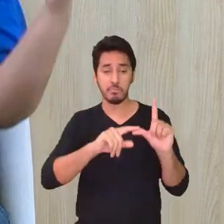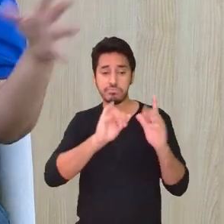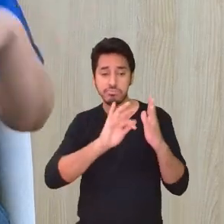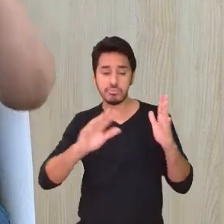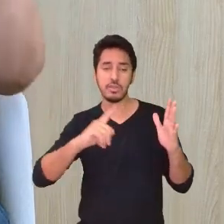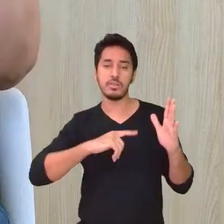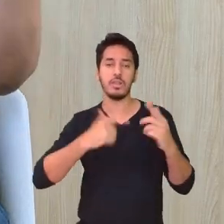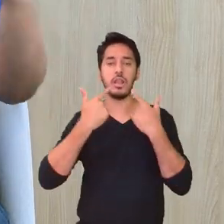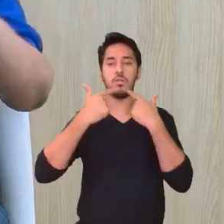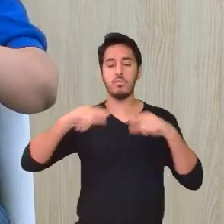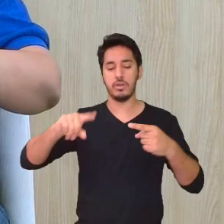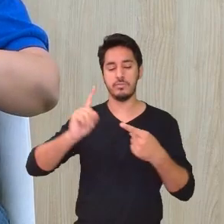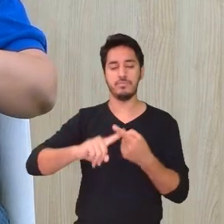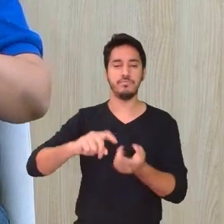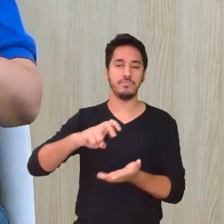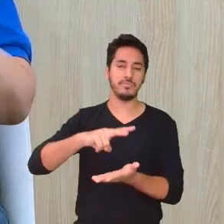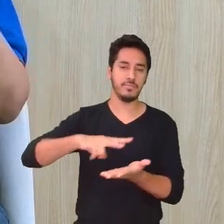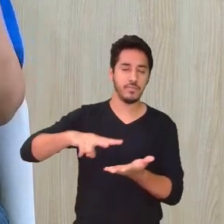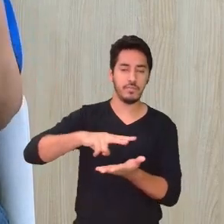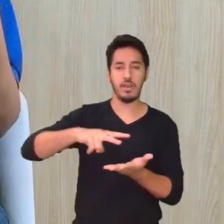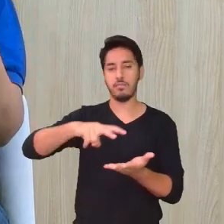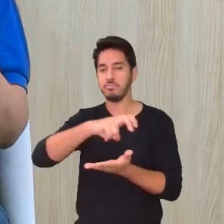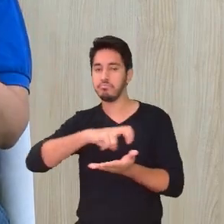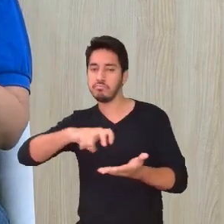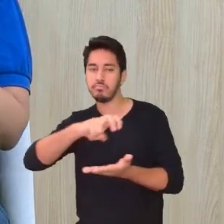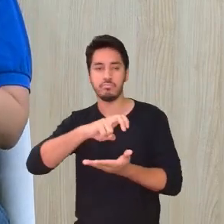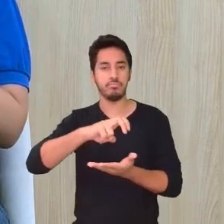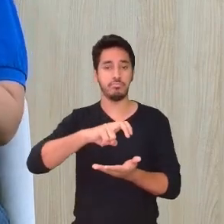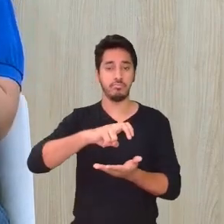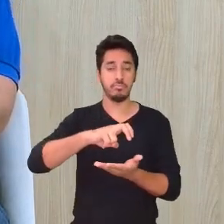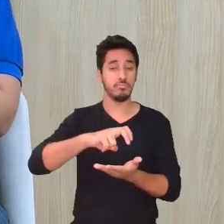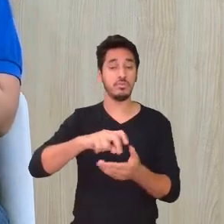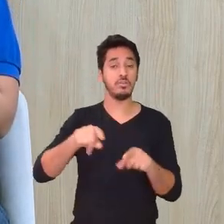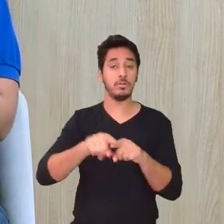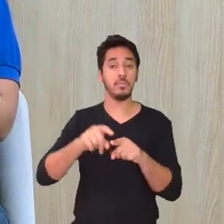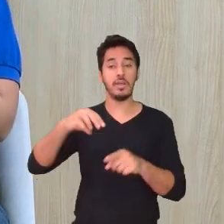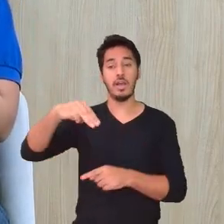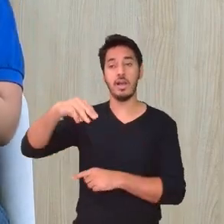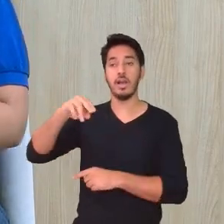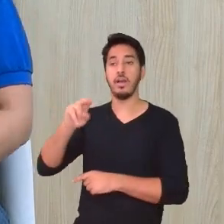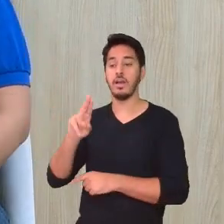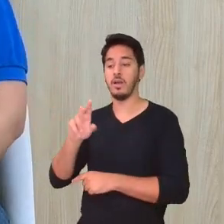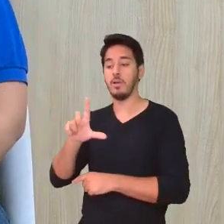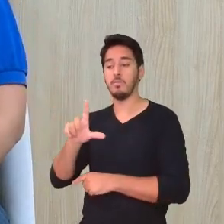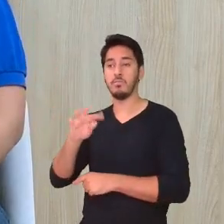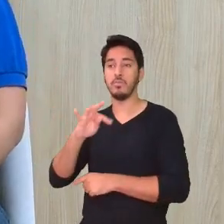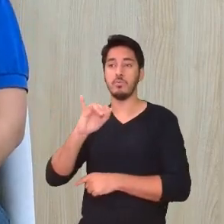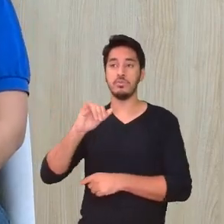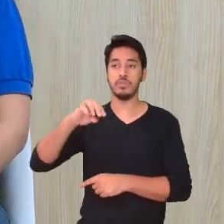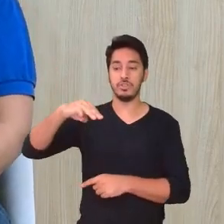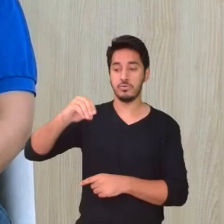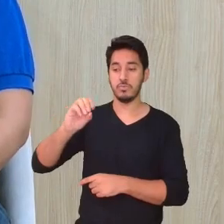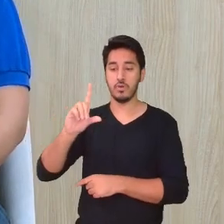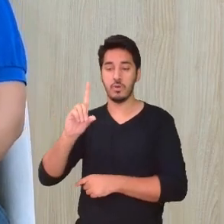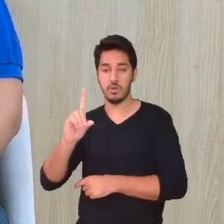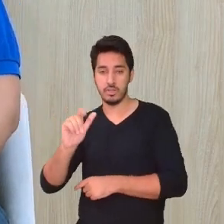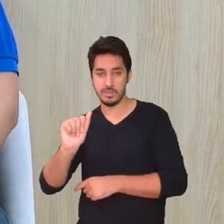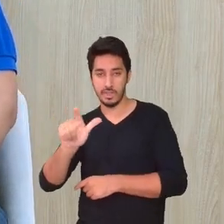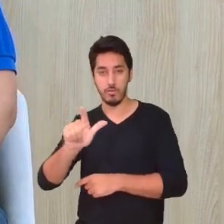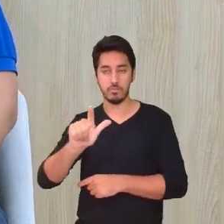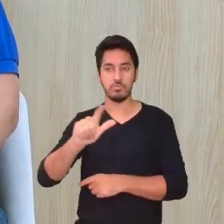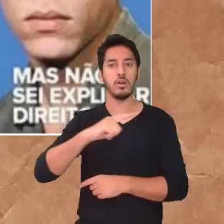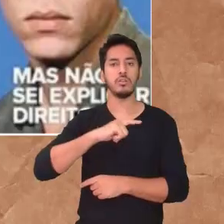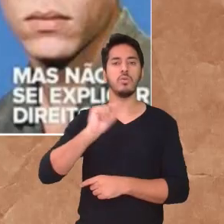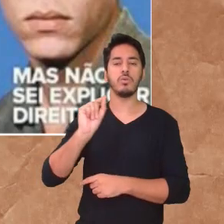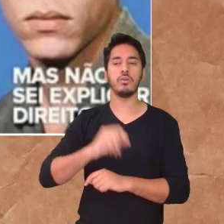essas linguagens, linguagem verbal, não verbal e a multimodal que utiliza os dois. Então a gente tem uma charge e tem um